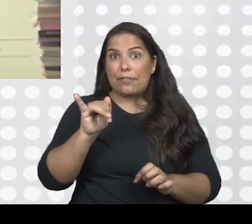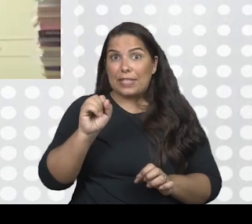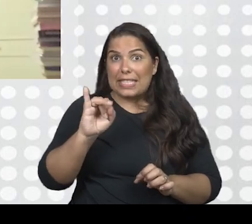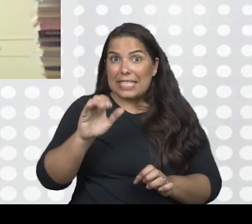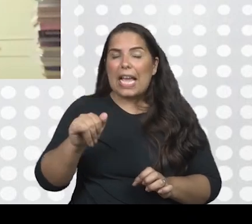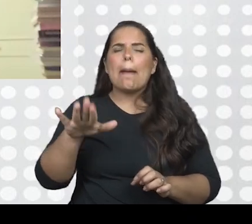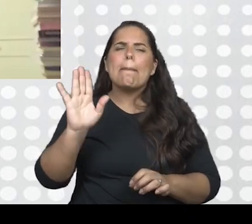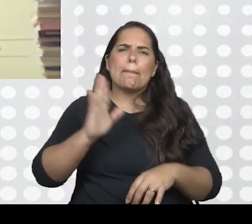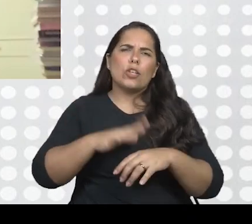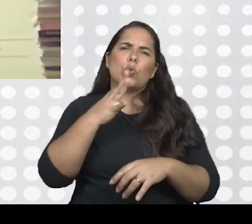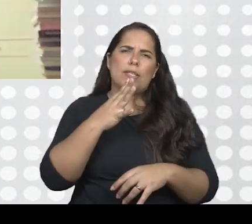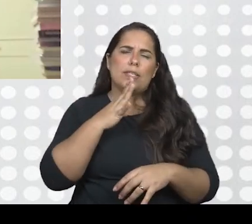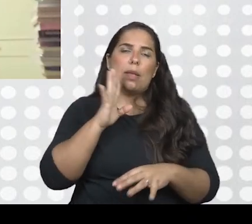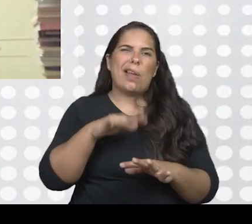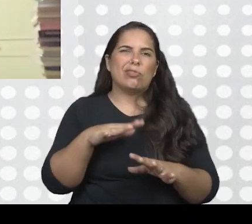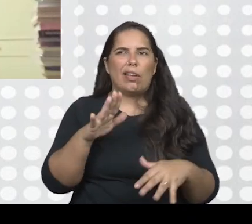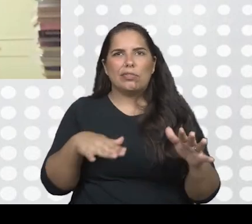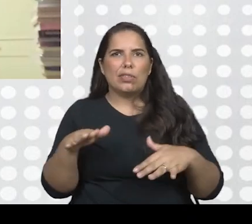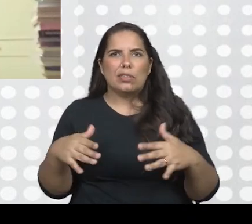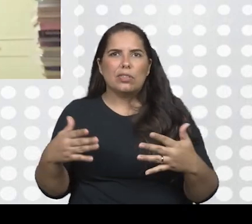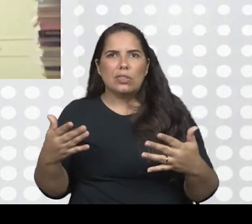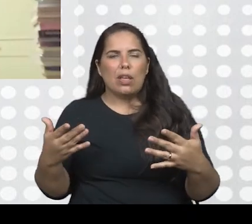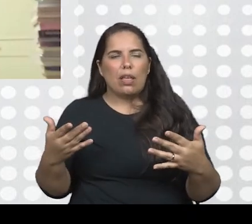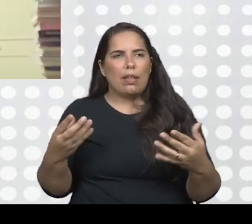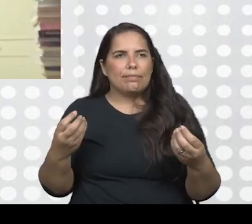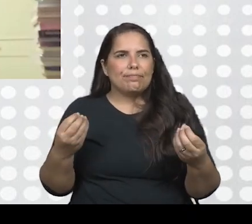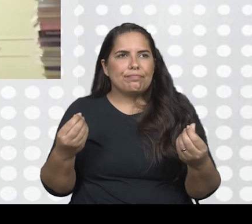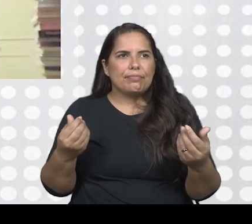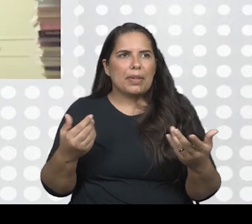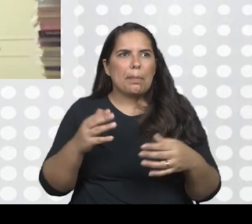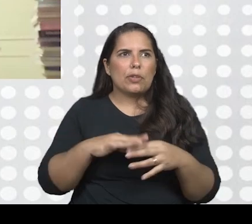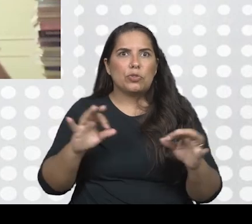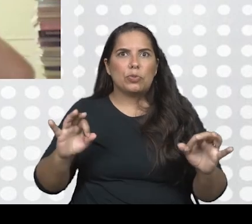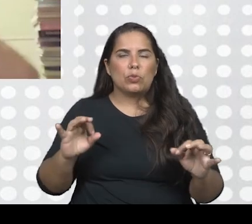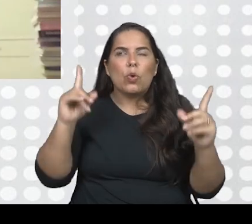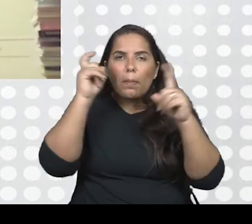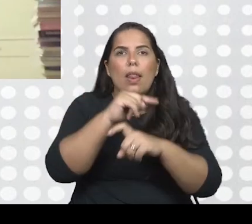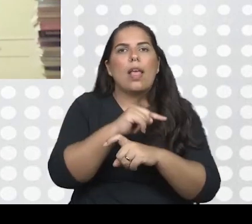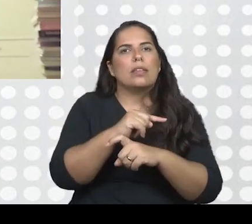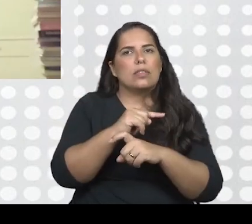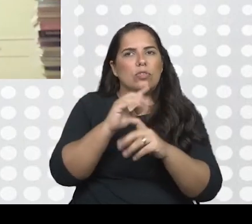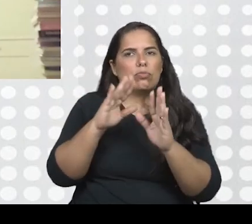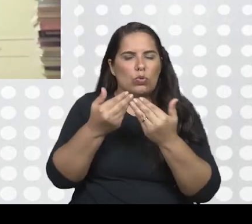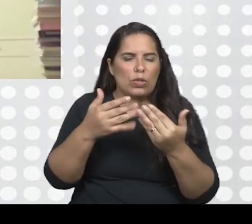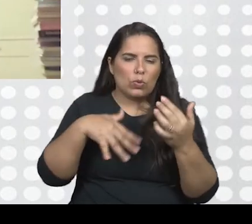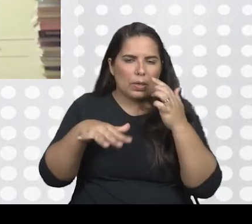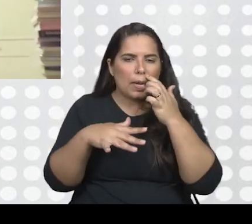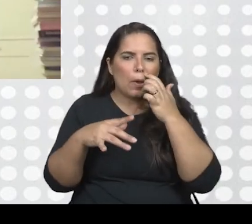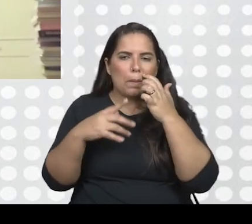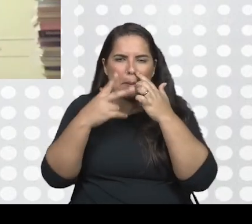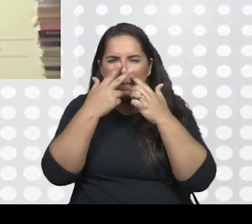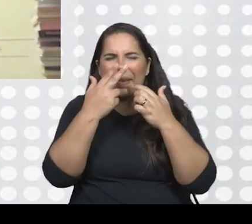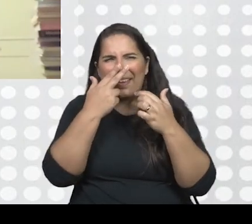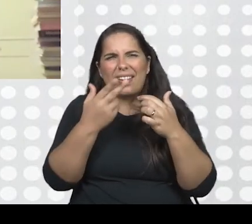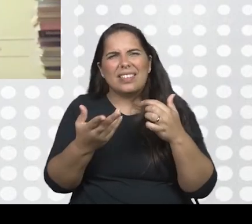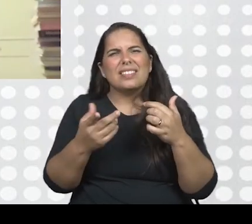mais conhecida, mas que nem sempre é a mais complexa em termos educacionais, né? Me